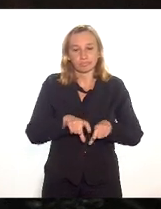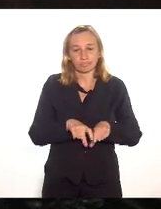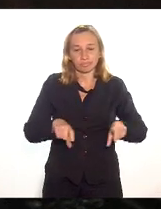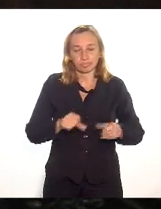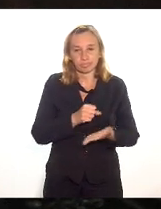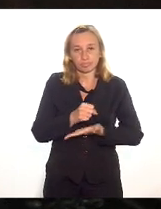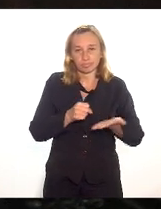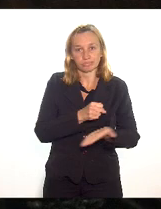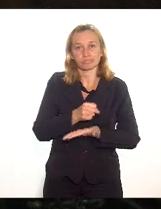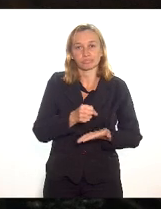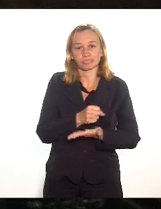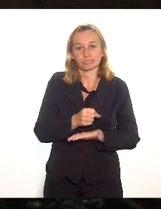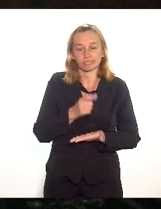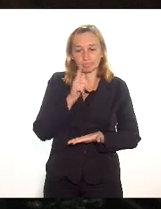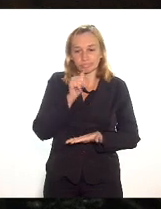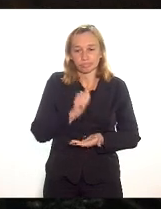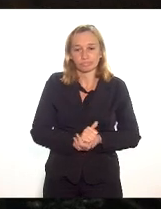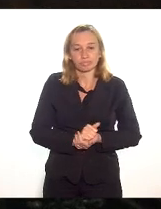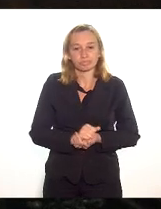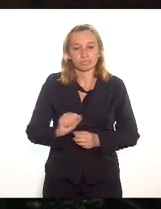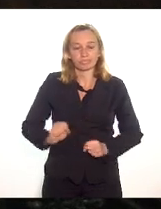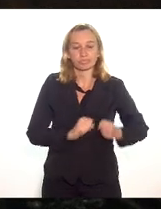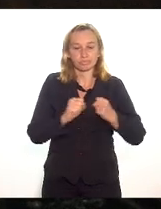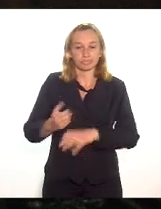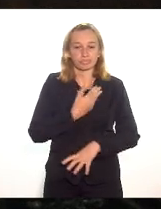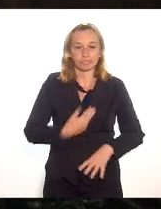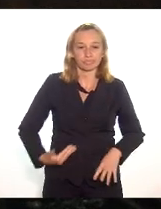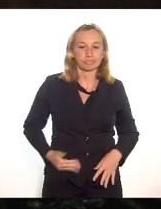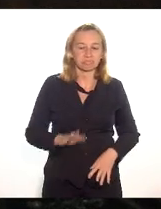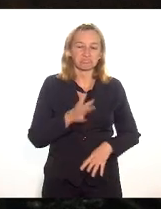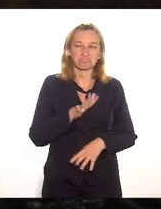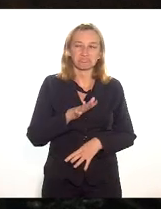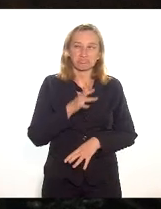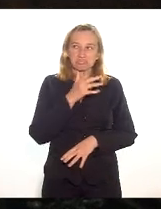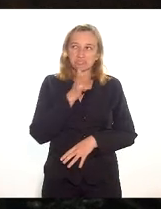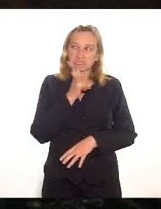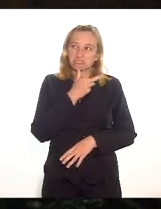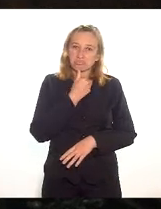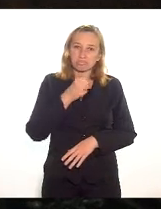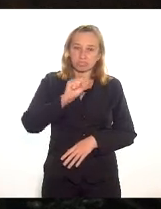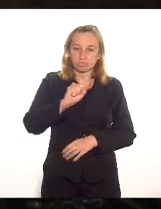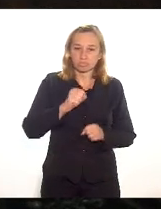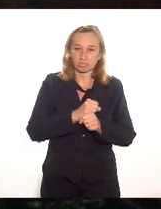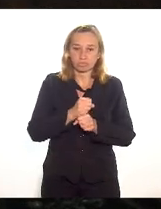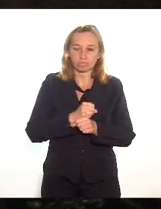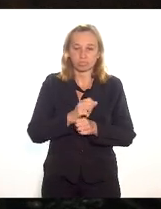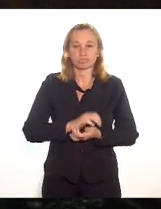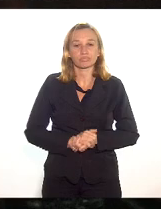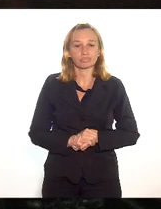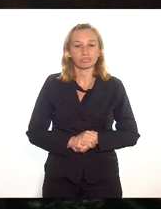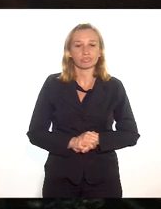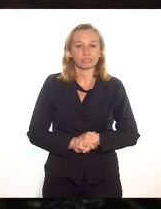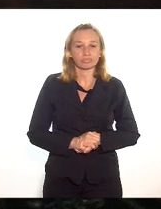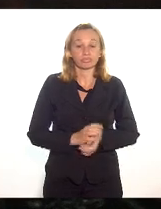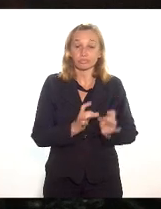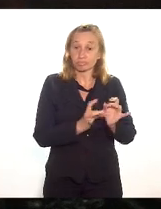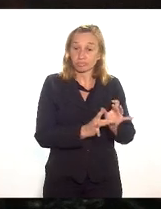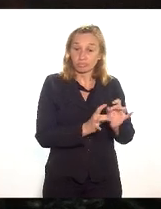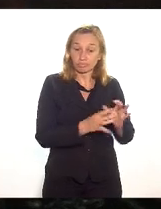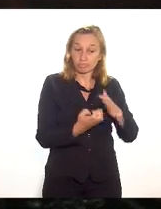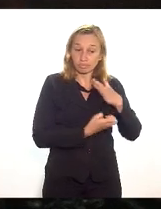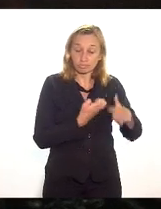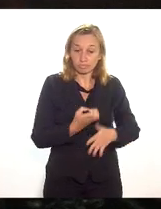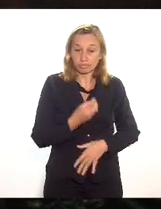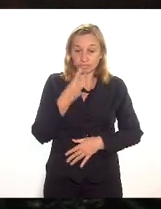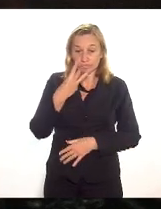básico promovida pelo poder público demora algo em torno de 8 anos. Na iniciativa privada, são 3 anos.